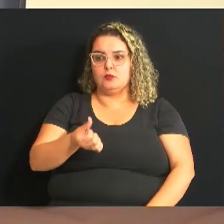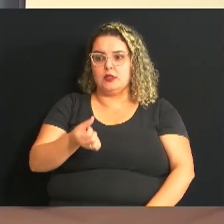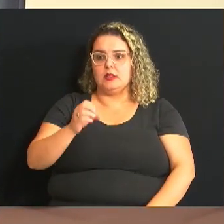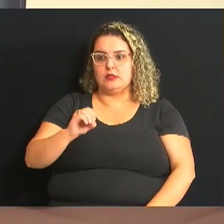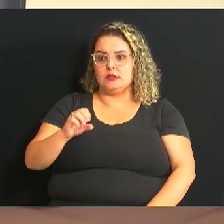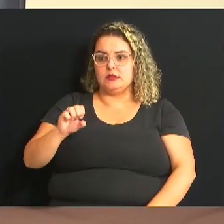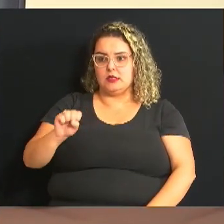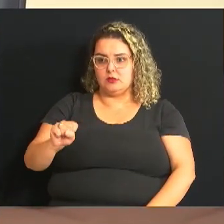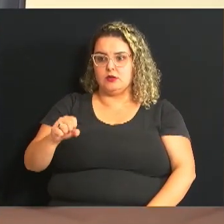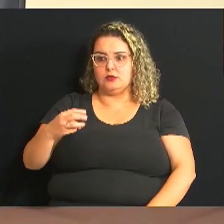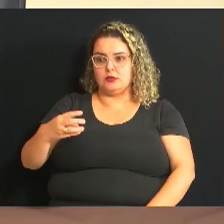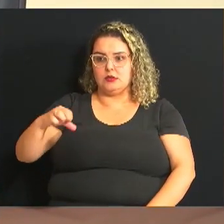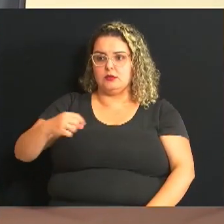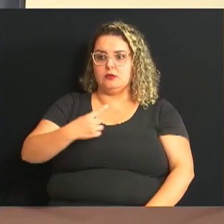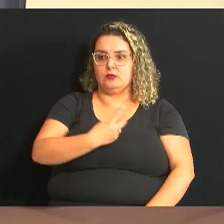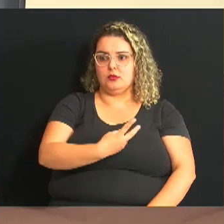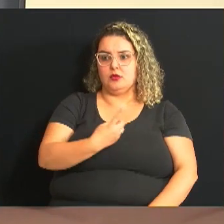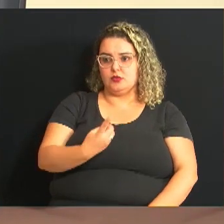2116-0839,